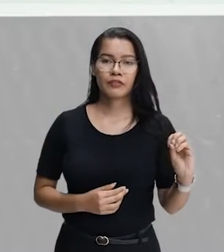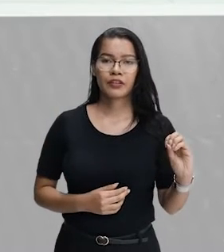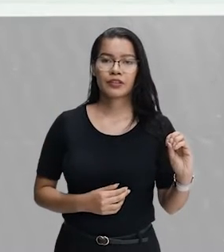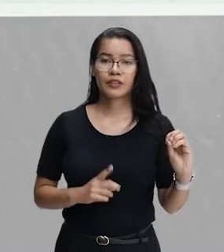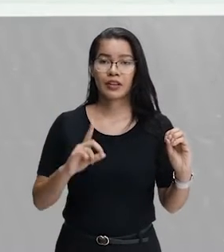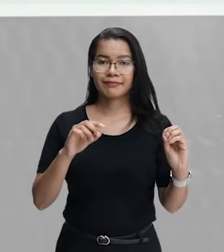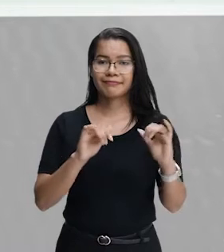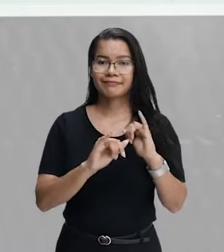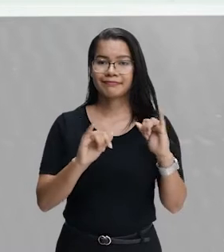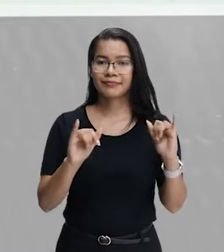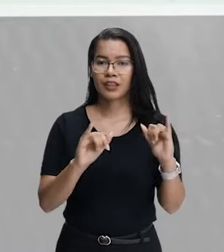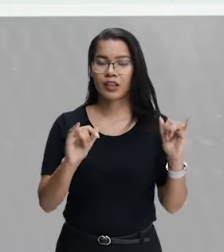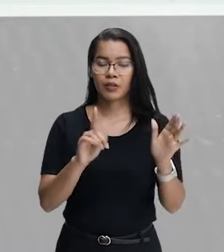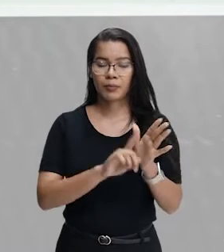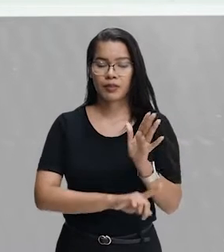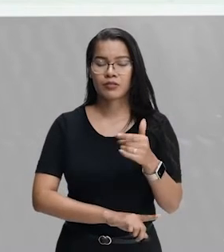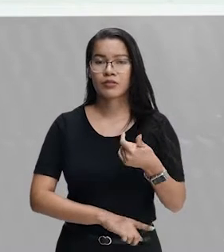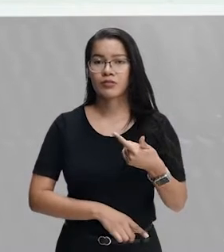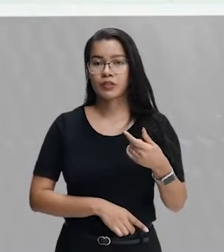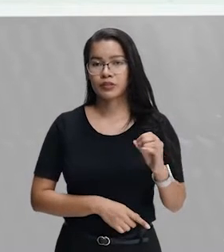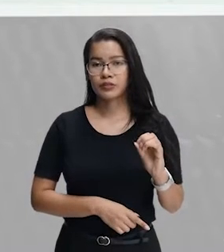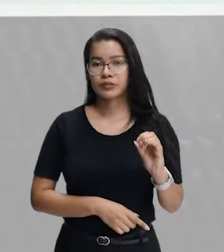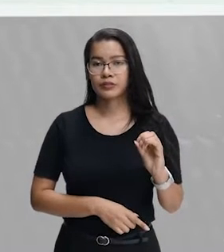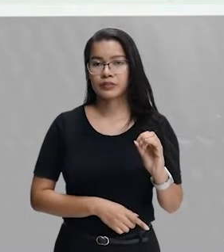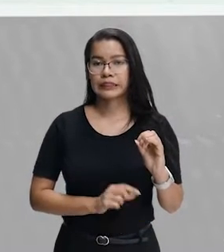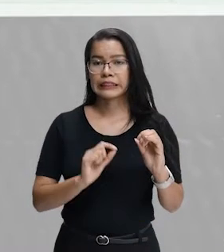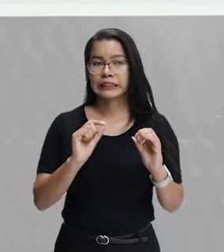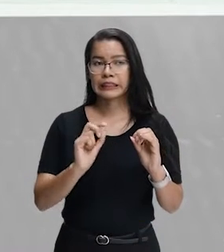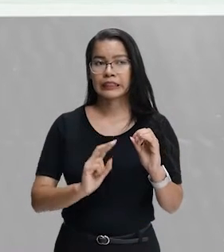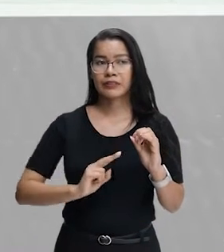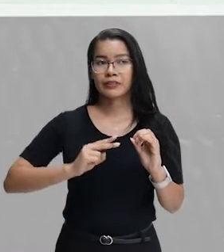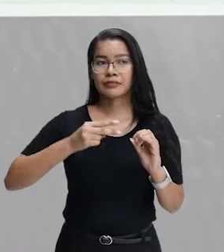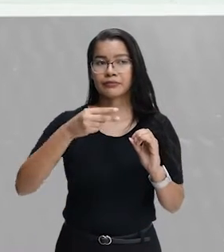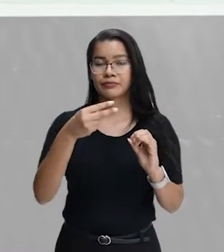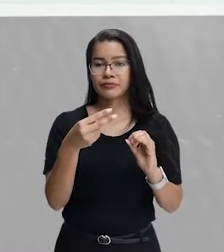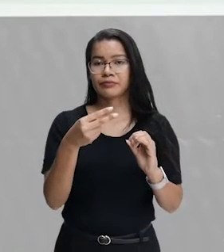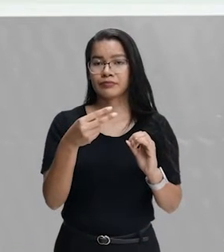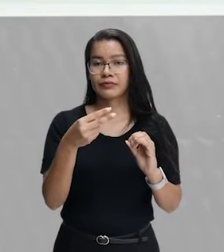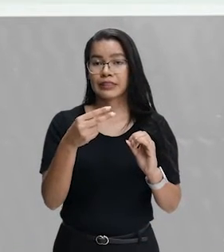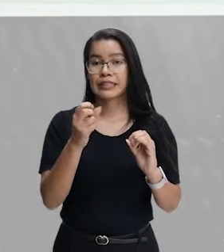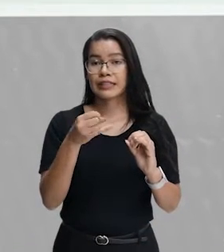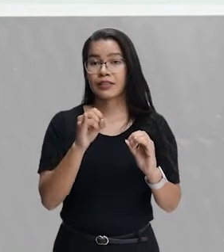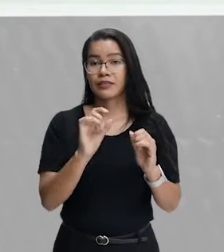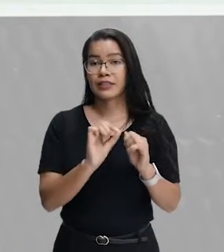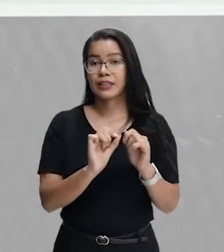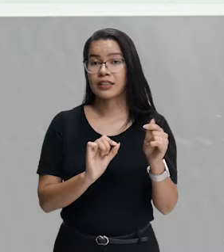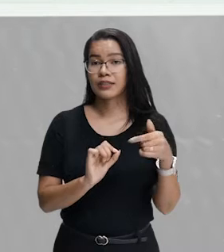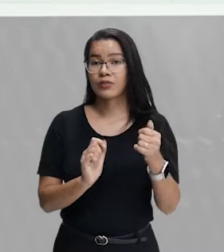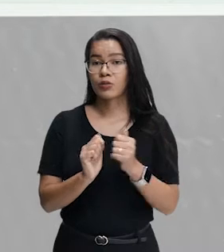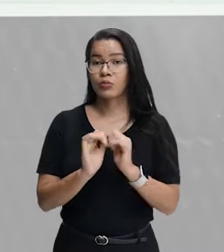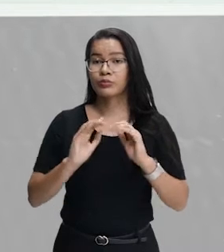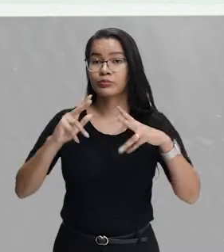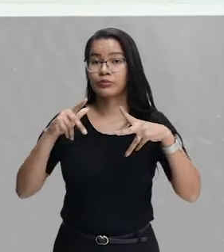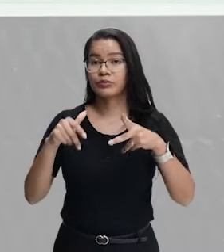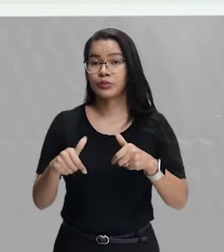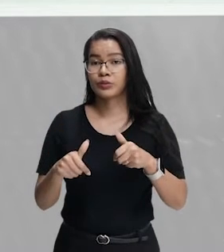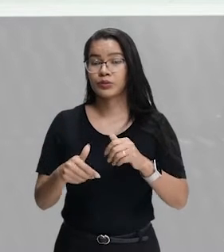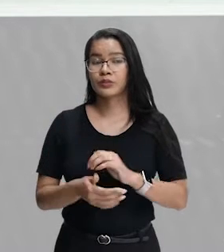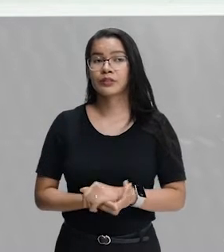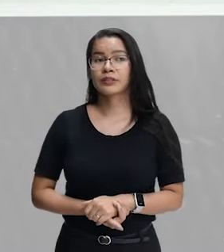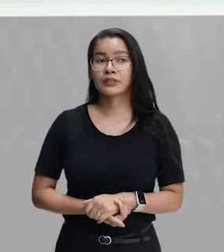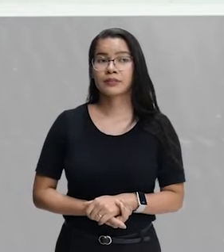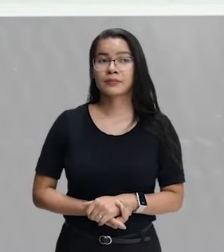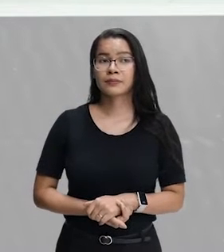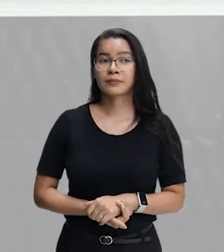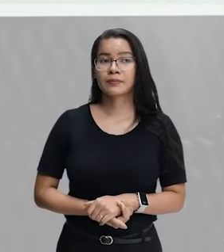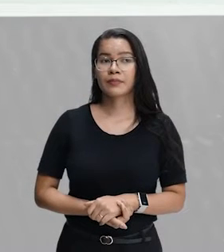dado, menos 20, e elevar isso ao quadrado. Se eu fizer isso com todos eles,